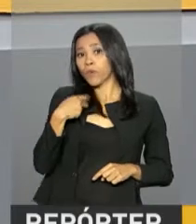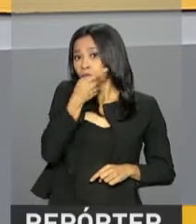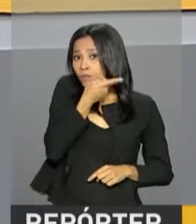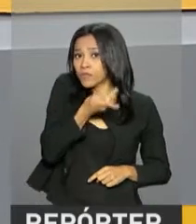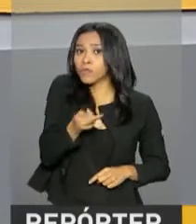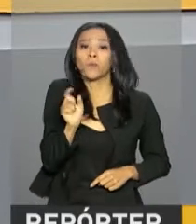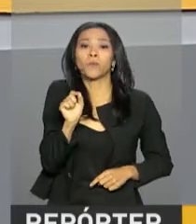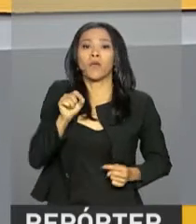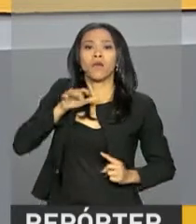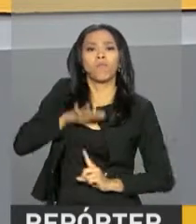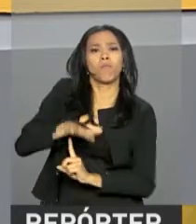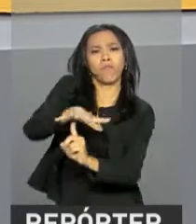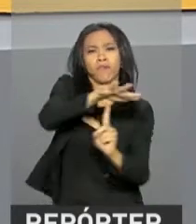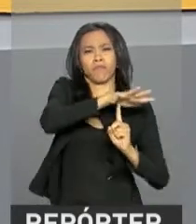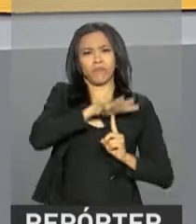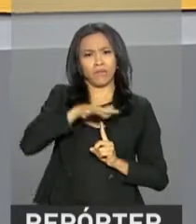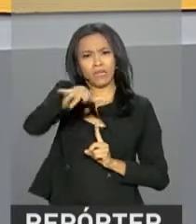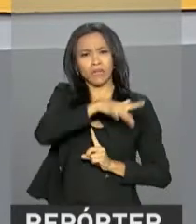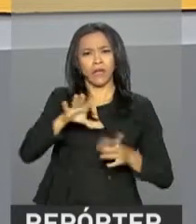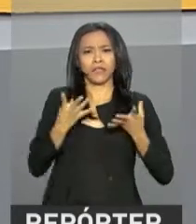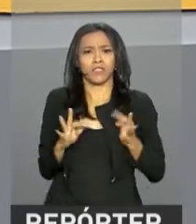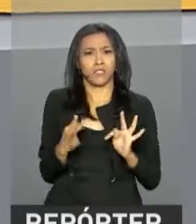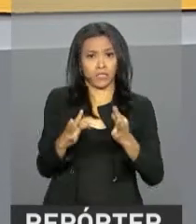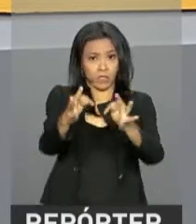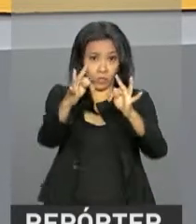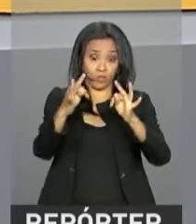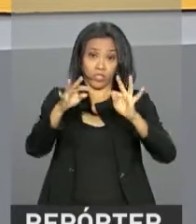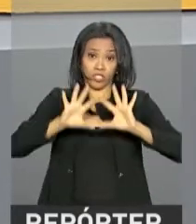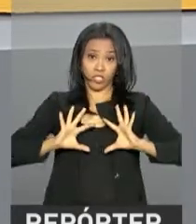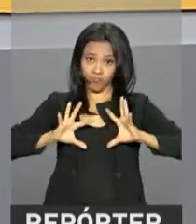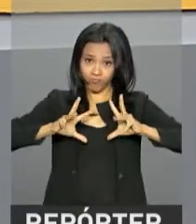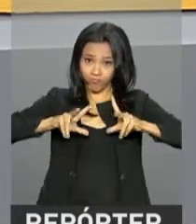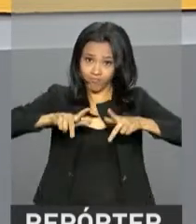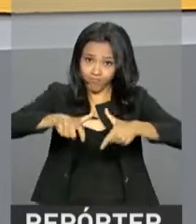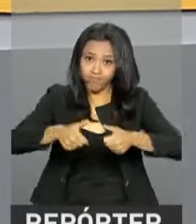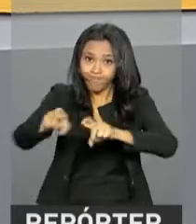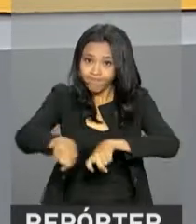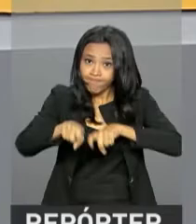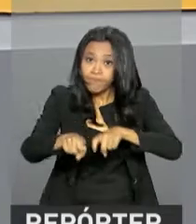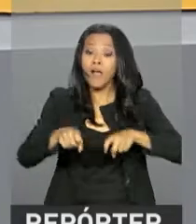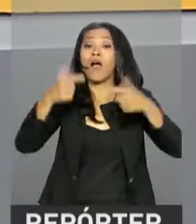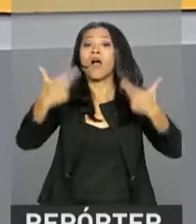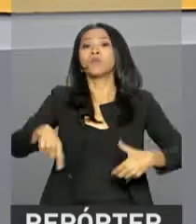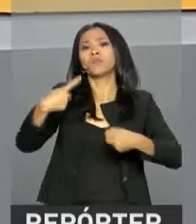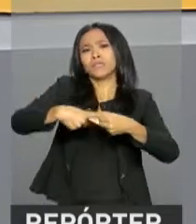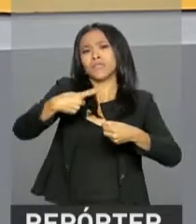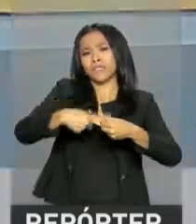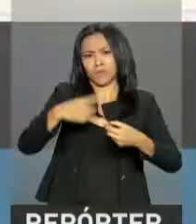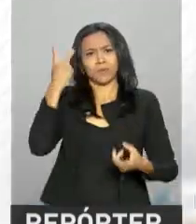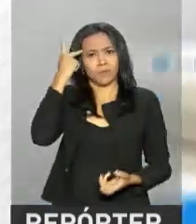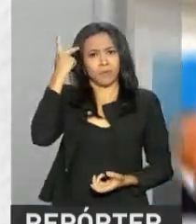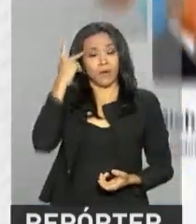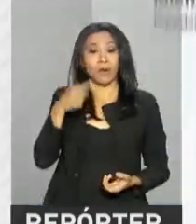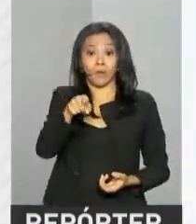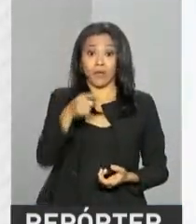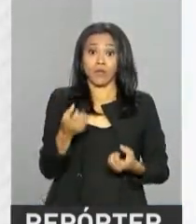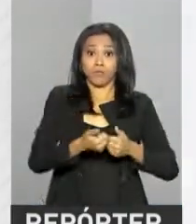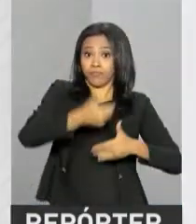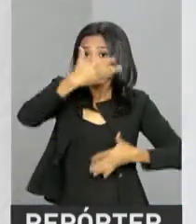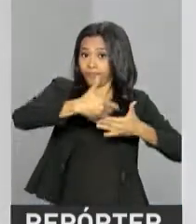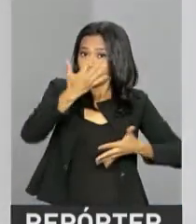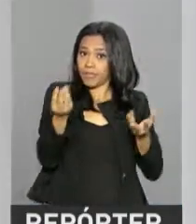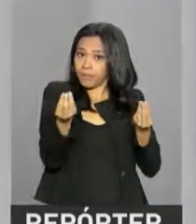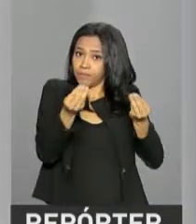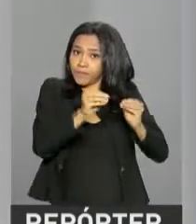Feira Internacional de Tecnologia Agrícola, a Agrishow, em Ribeirão Preto, interior de São Paulo. Pelas redes sociais, Temer afirmou que na